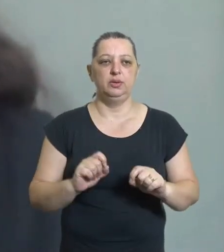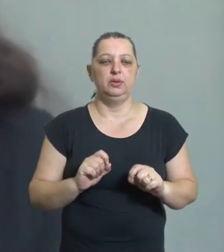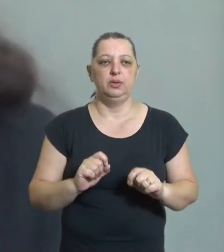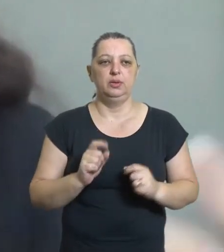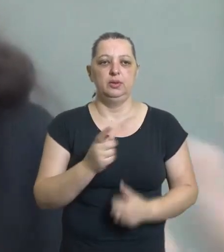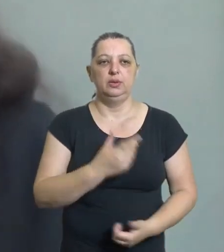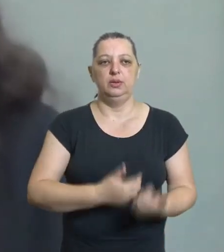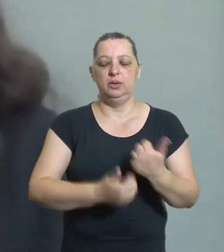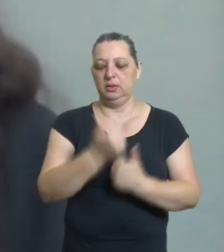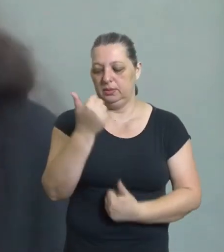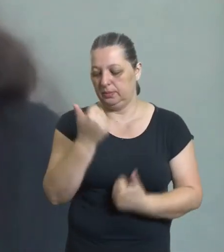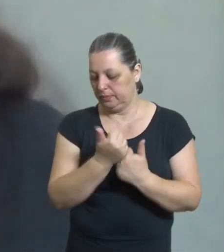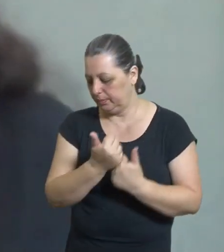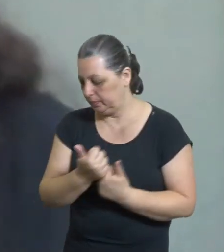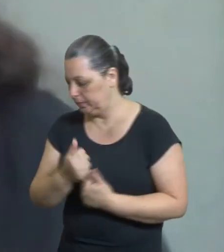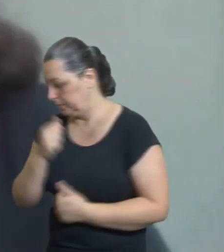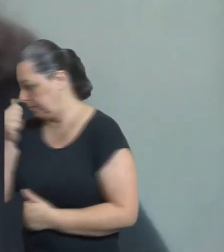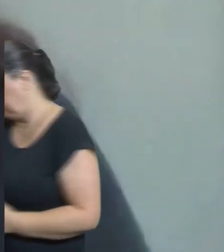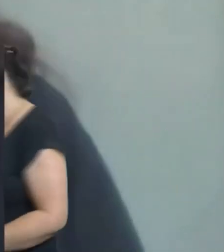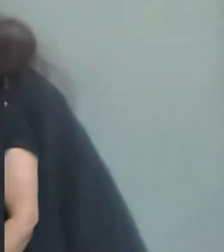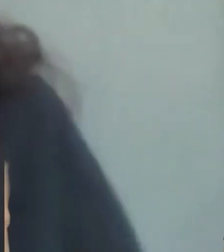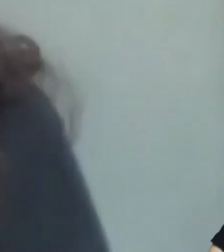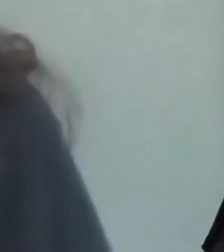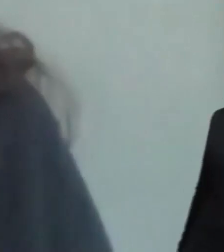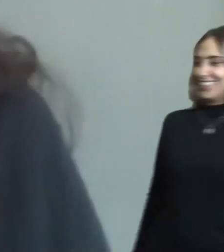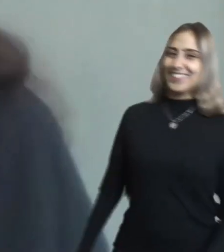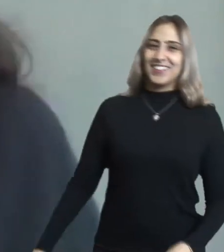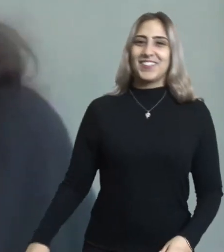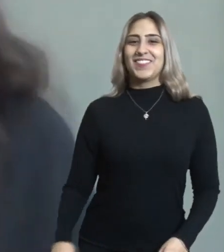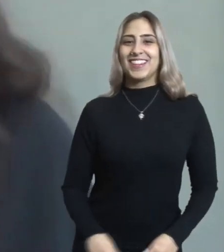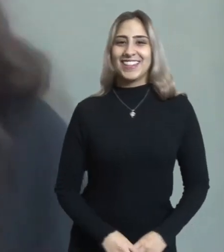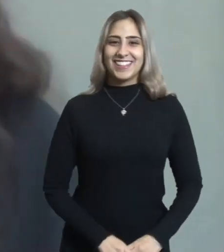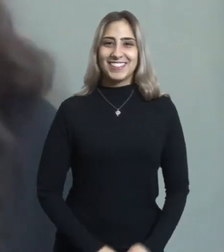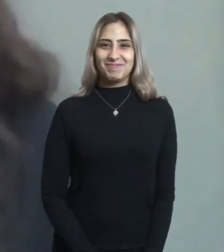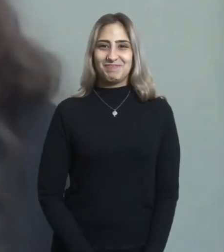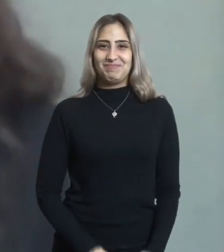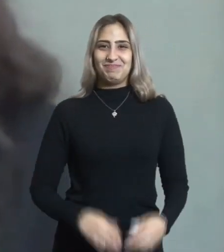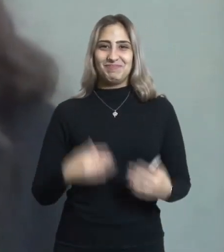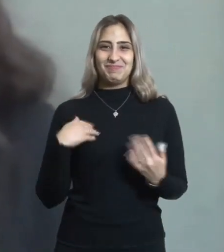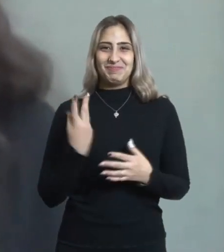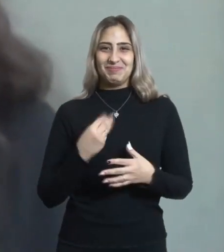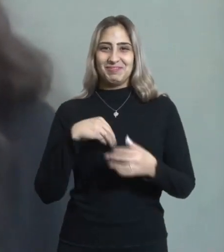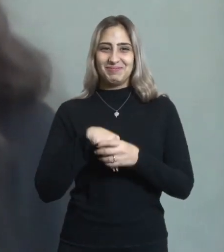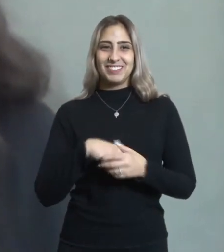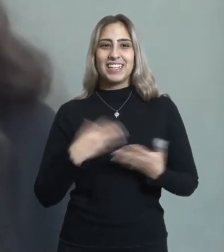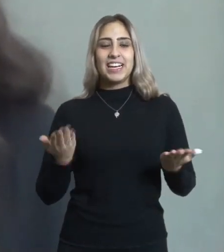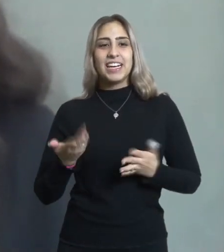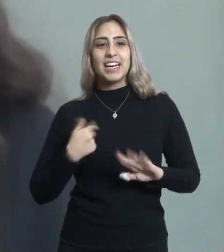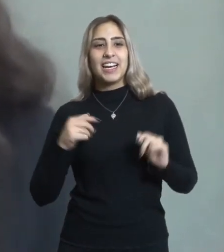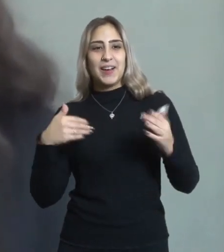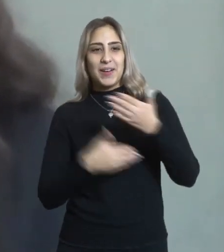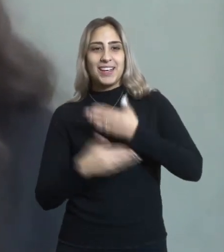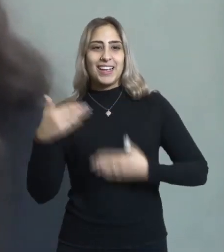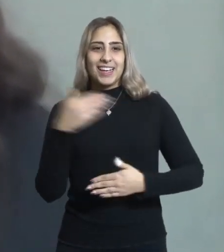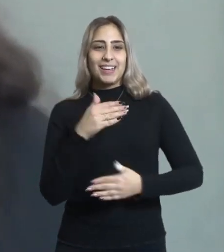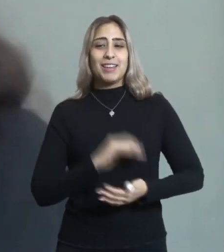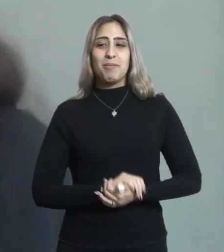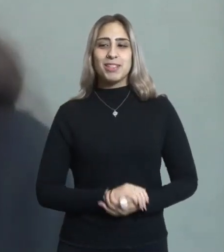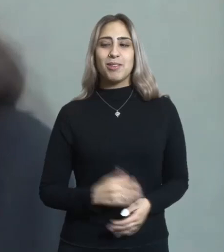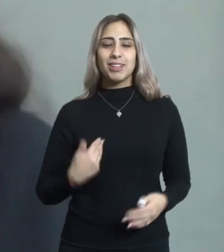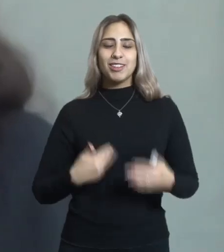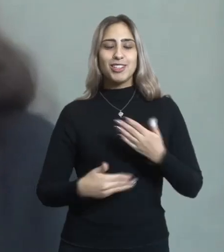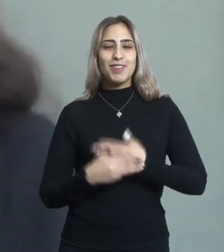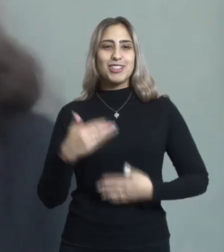como trabalhar com essa criança. Sugestão, agora o slide sobre